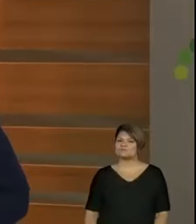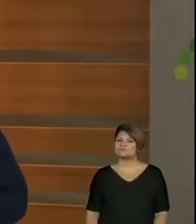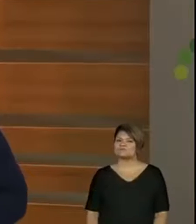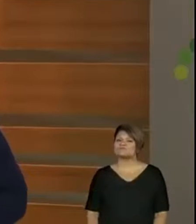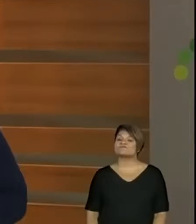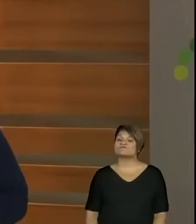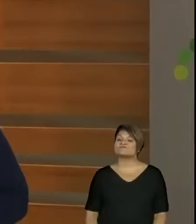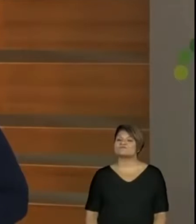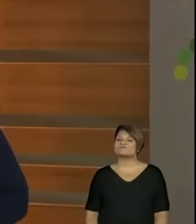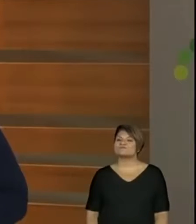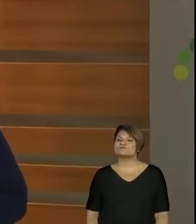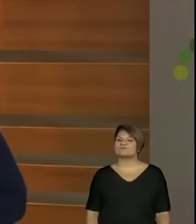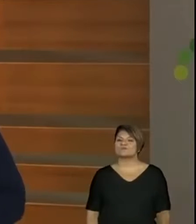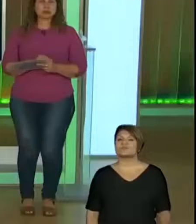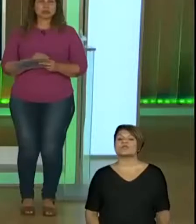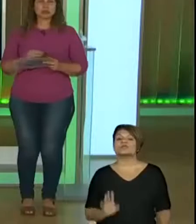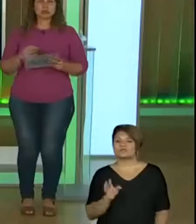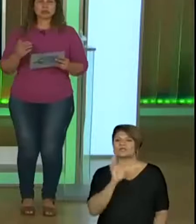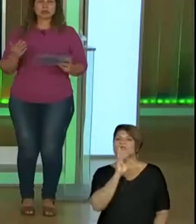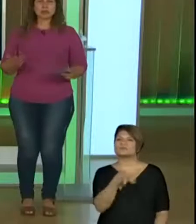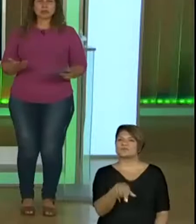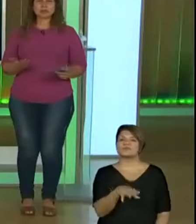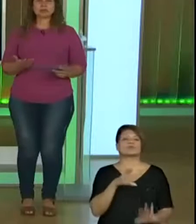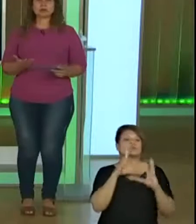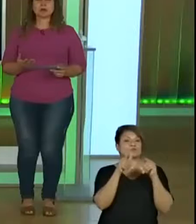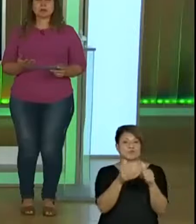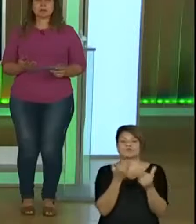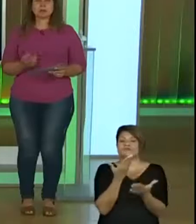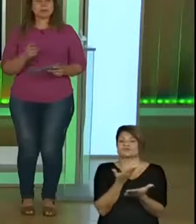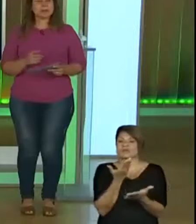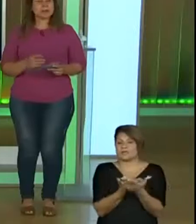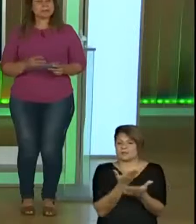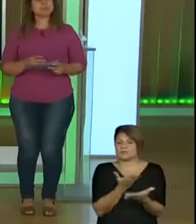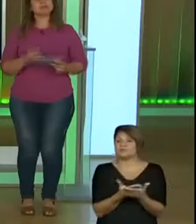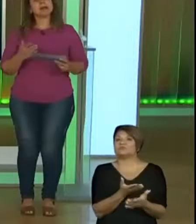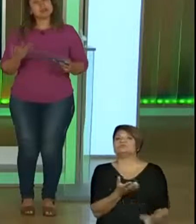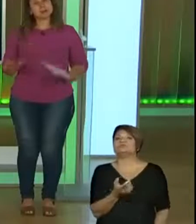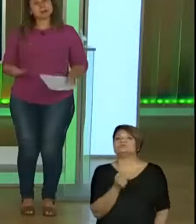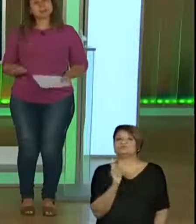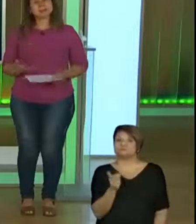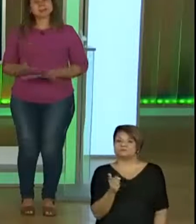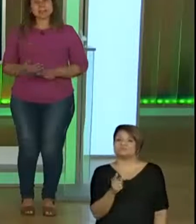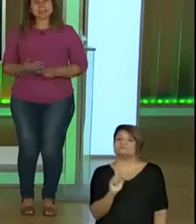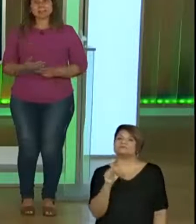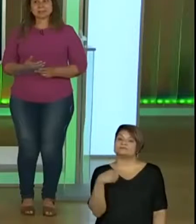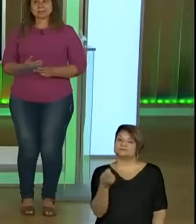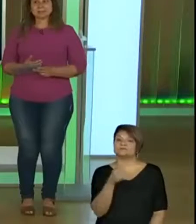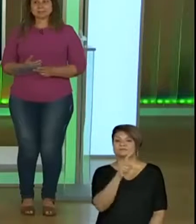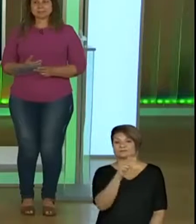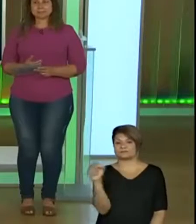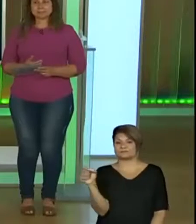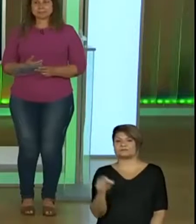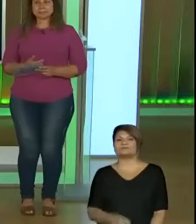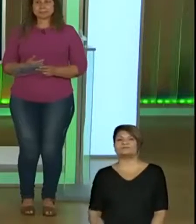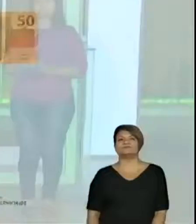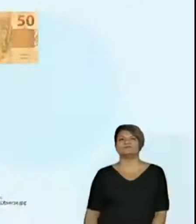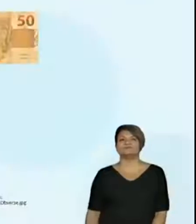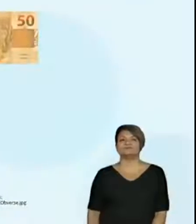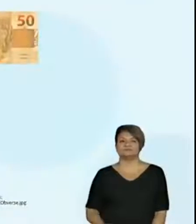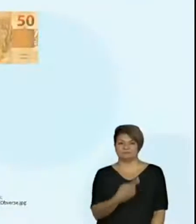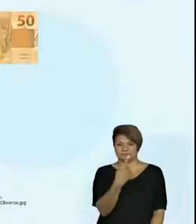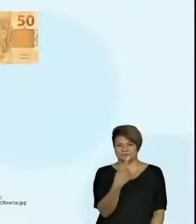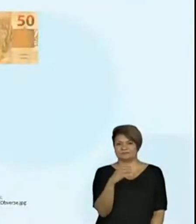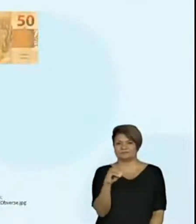um desafio aí. Já estão respondendo, professora, todos os alunos que nos acompanham estão falando. A próxima é 100. E vamos conhecer a nota